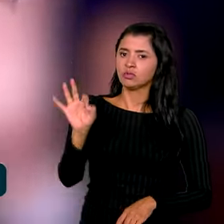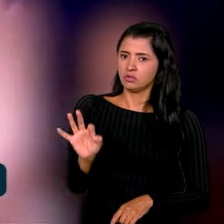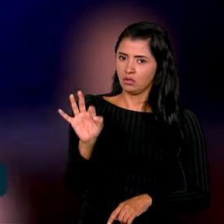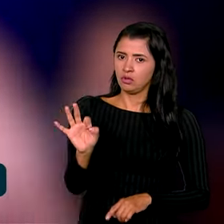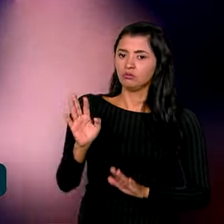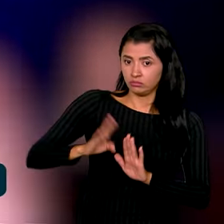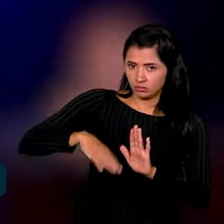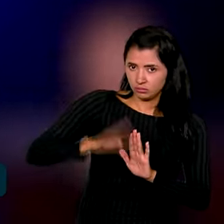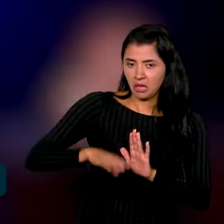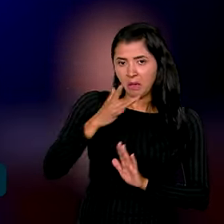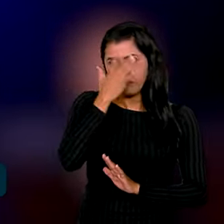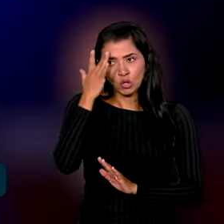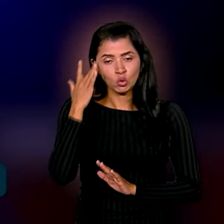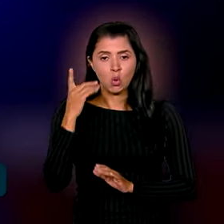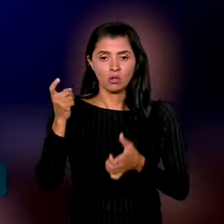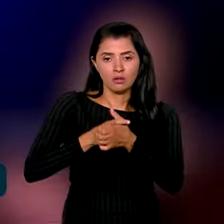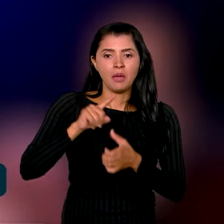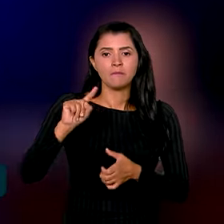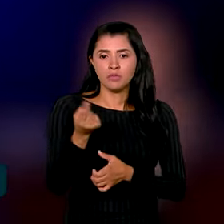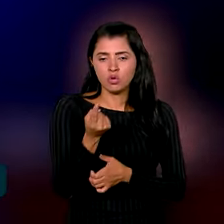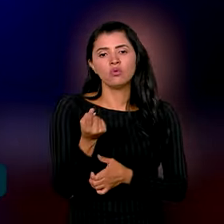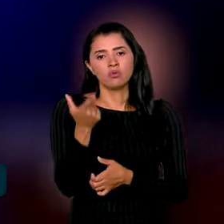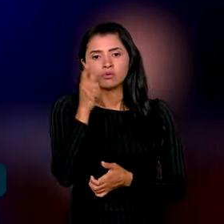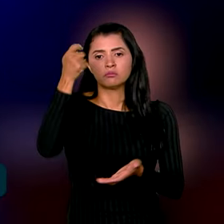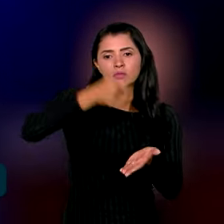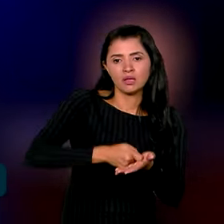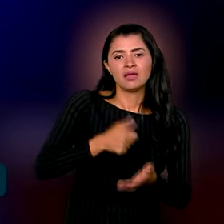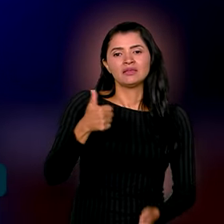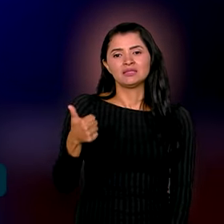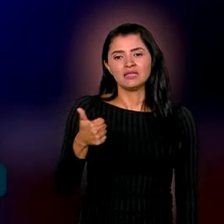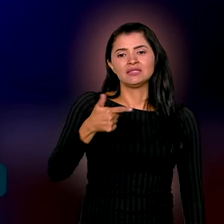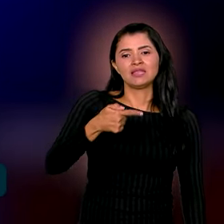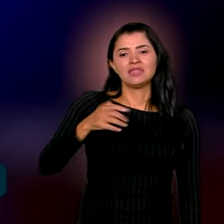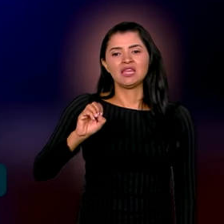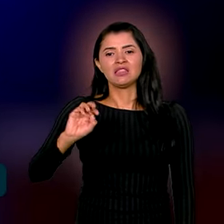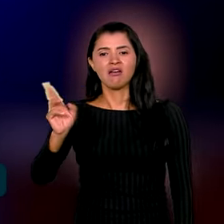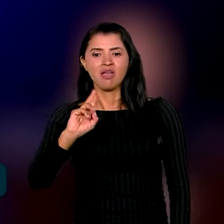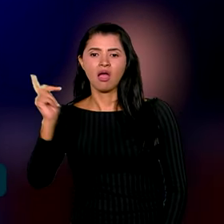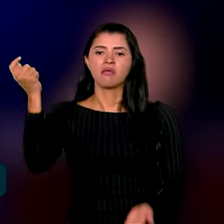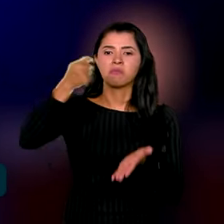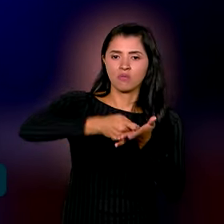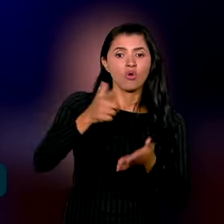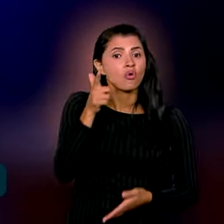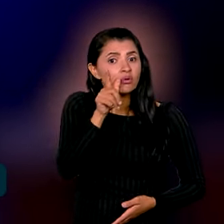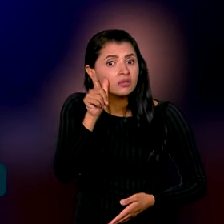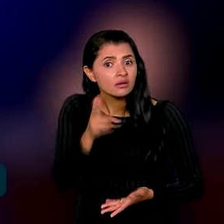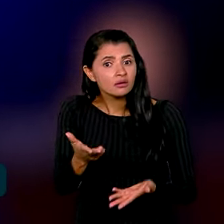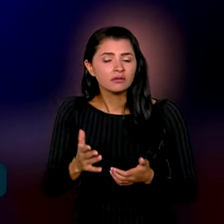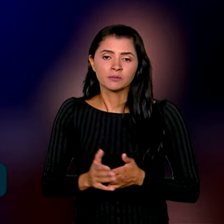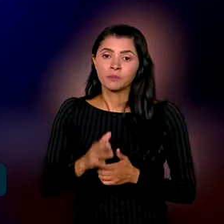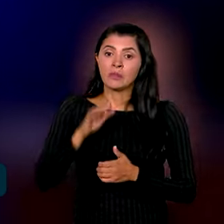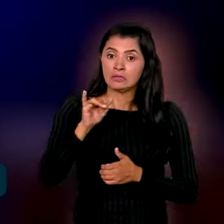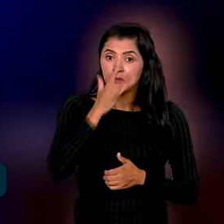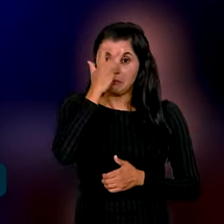a pessoa deve R$ 1.000... ela consegue quitar com R$ 170 a dívida dela. E detalhe, se a